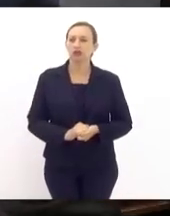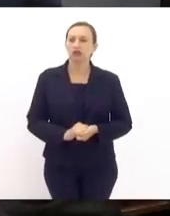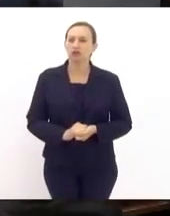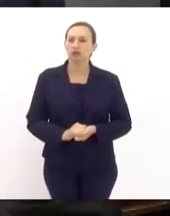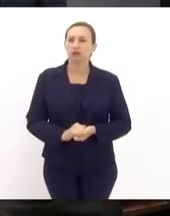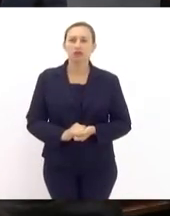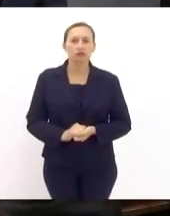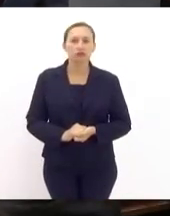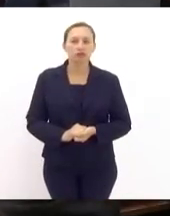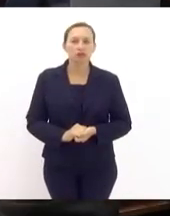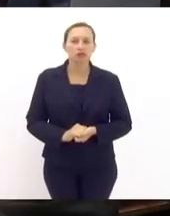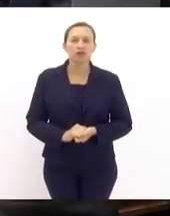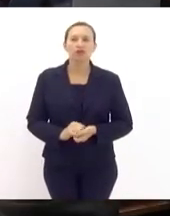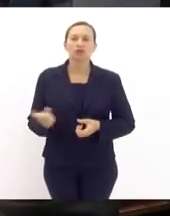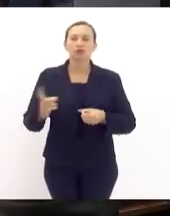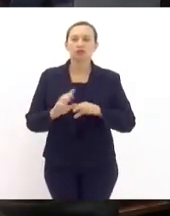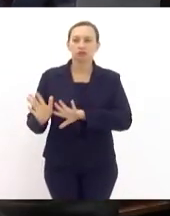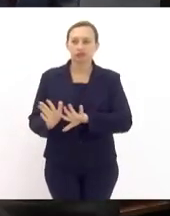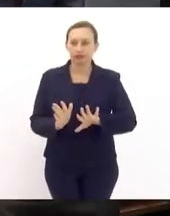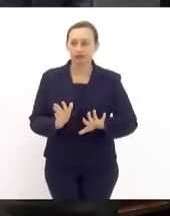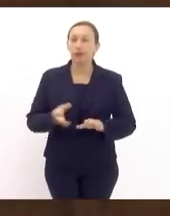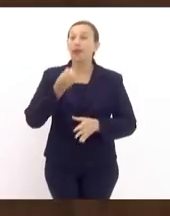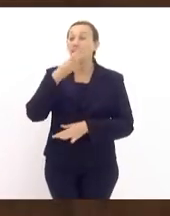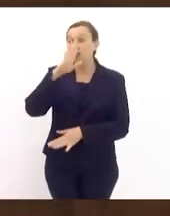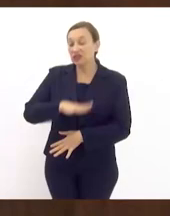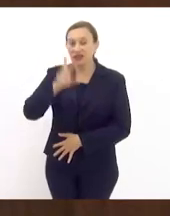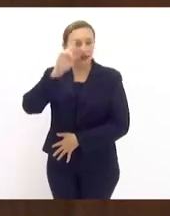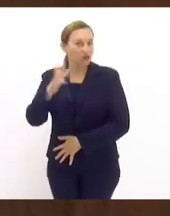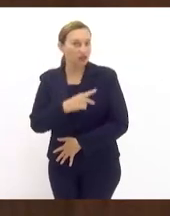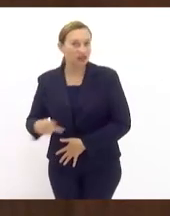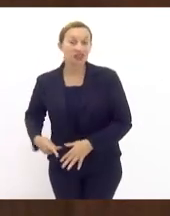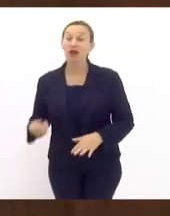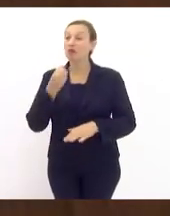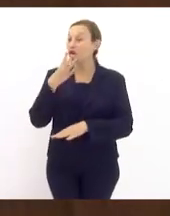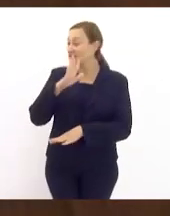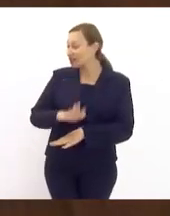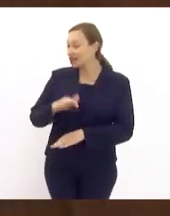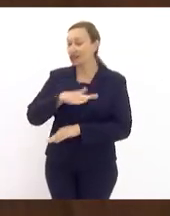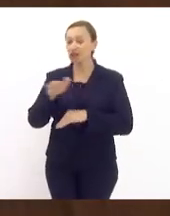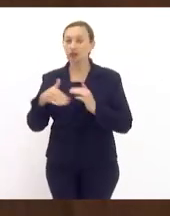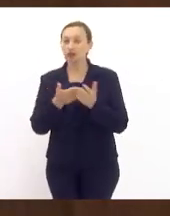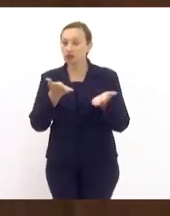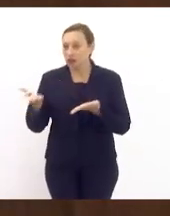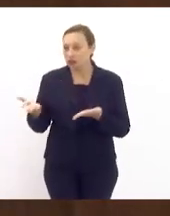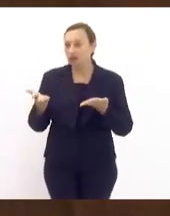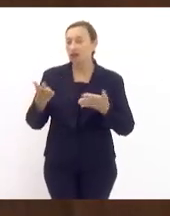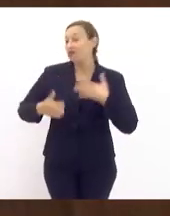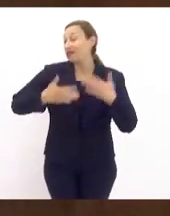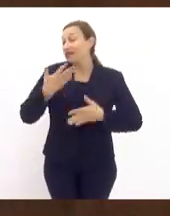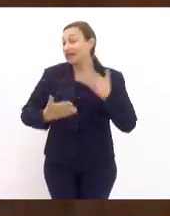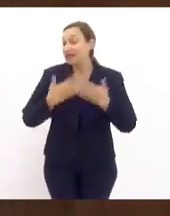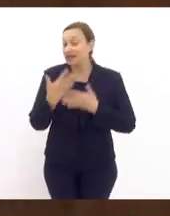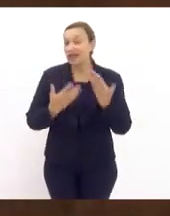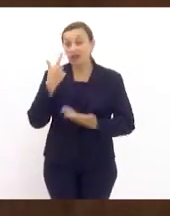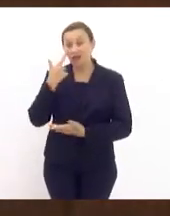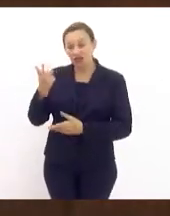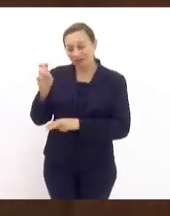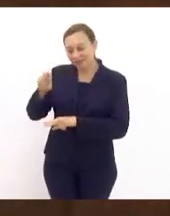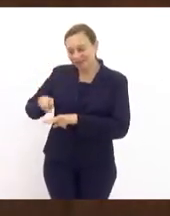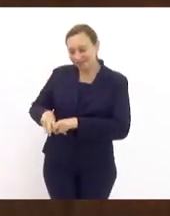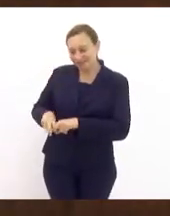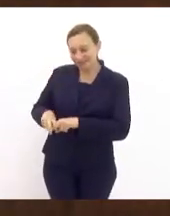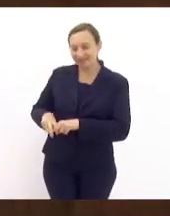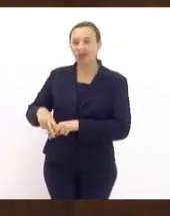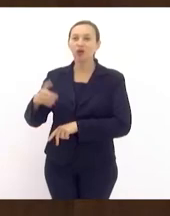Está sem... voltou. Tá, boa tarde, presidente, boa tarde a todos e todas. Presidente, é um prazer enorme vê-lo aí, com o